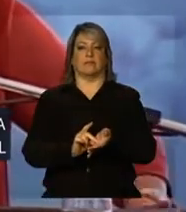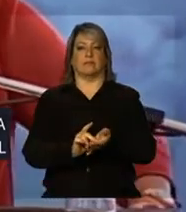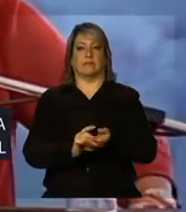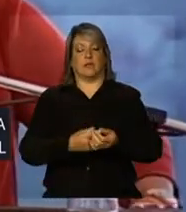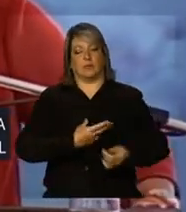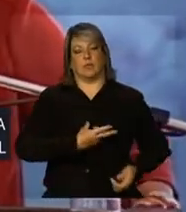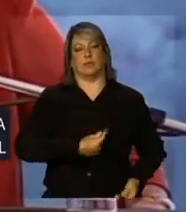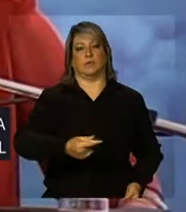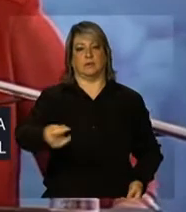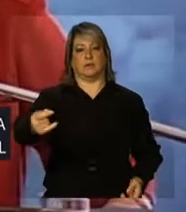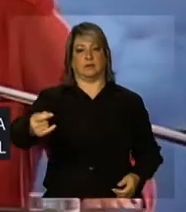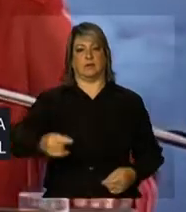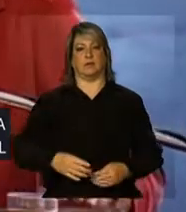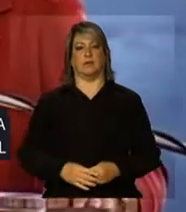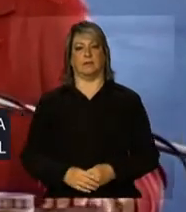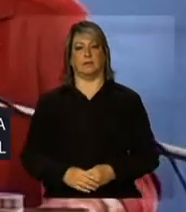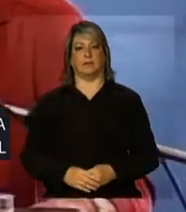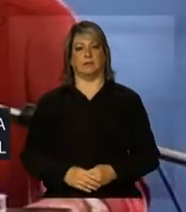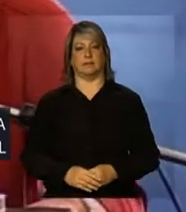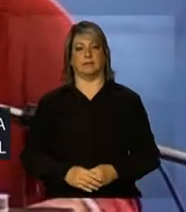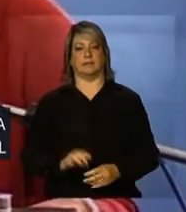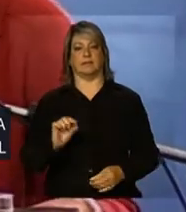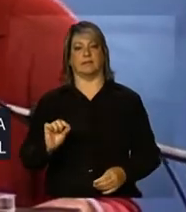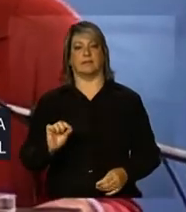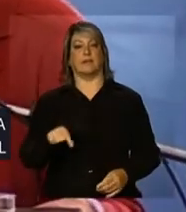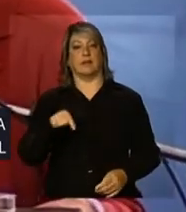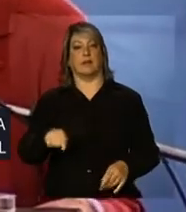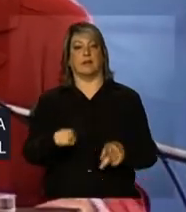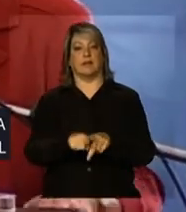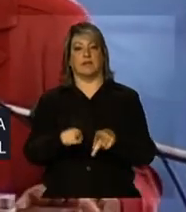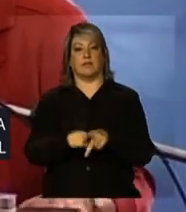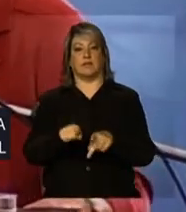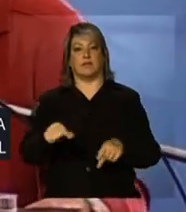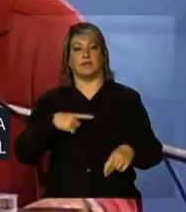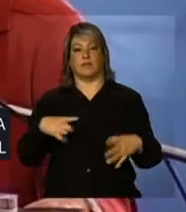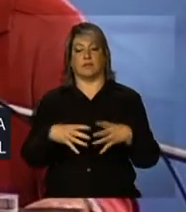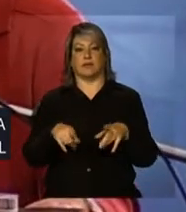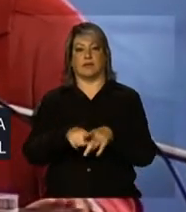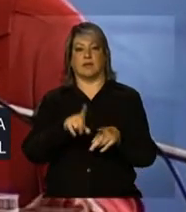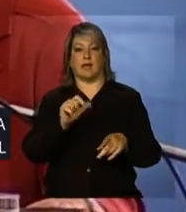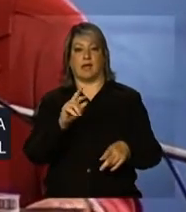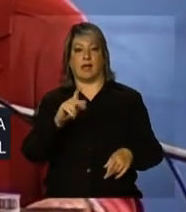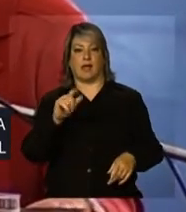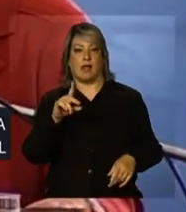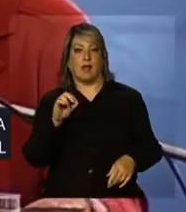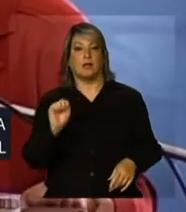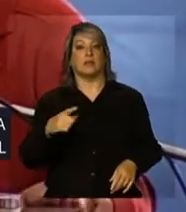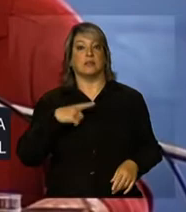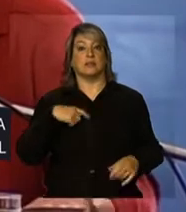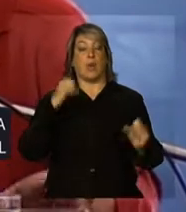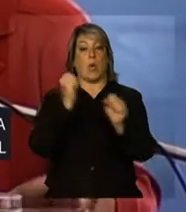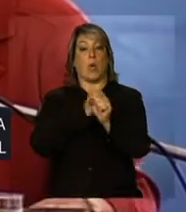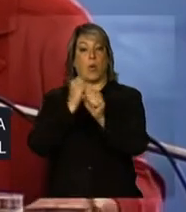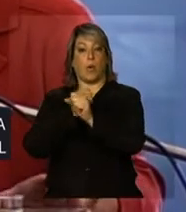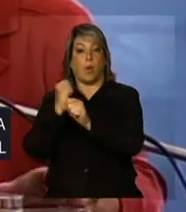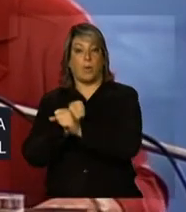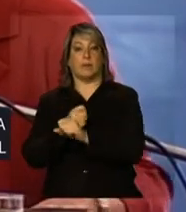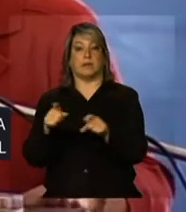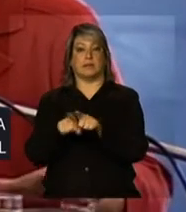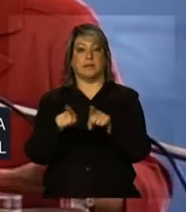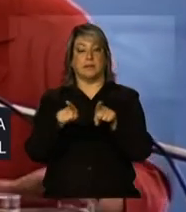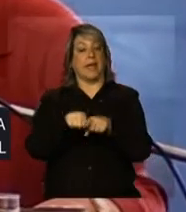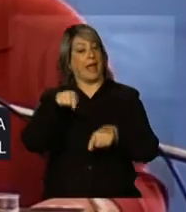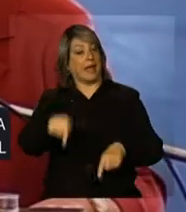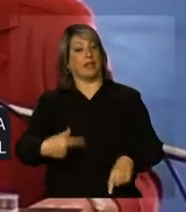sustentável e além desses gargalos da infraestrutura e Aqui nós temos